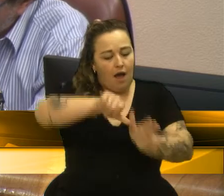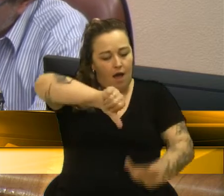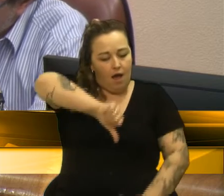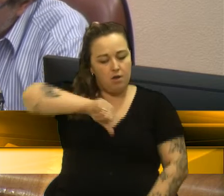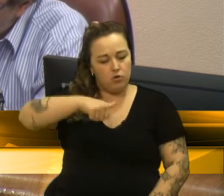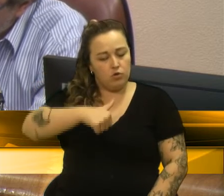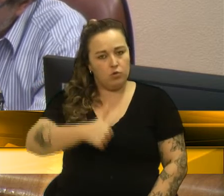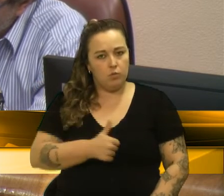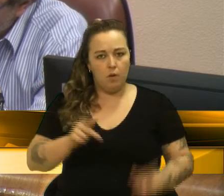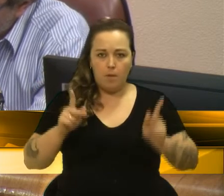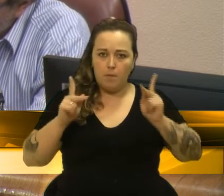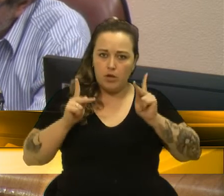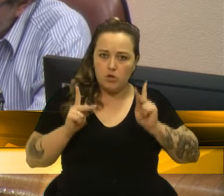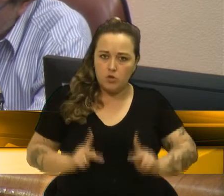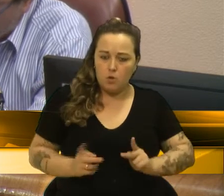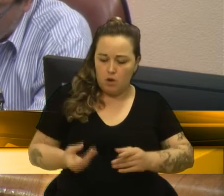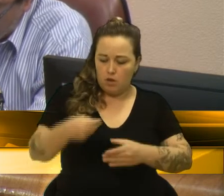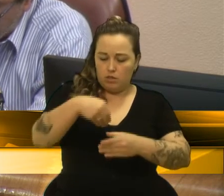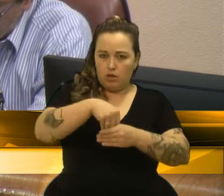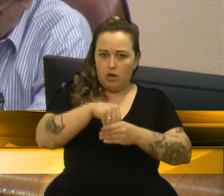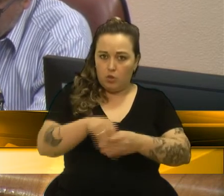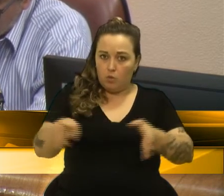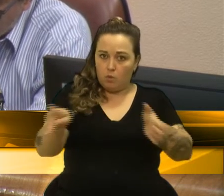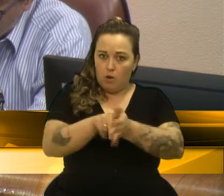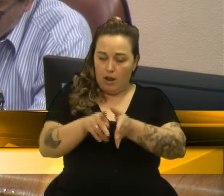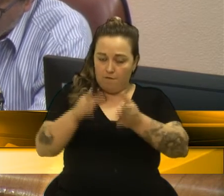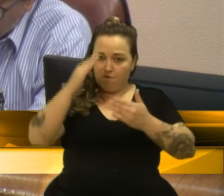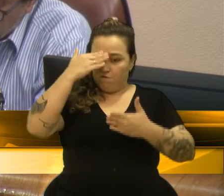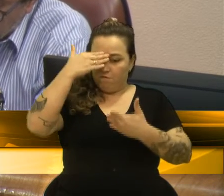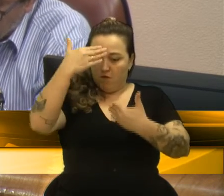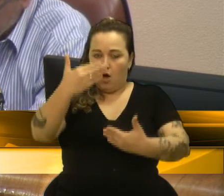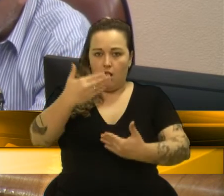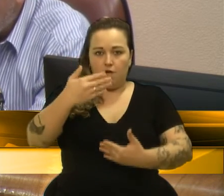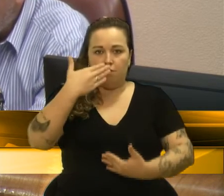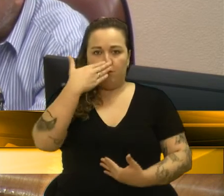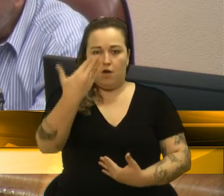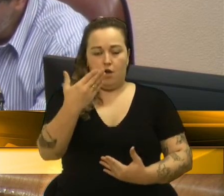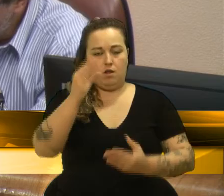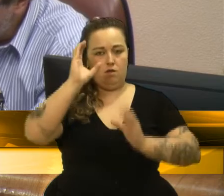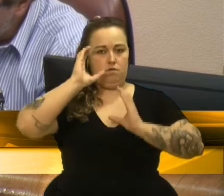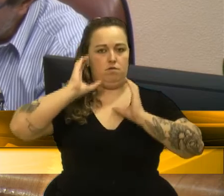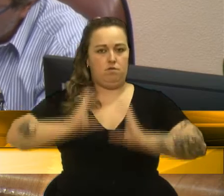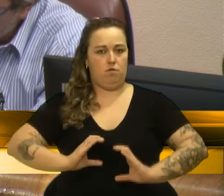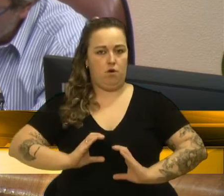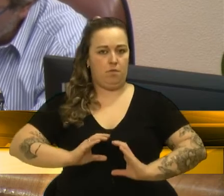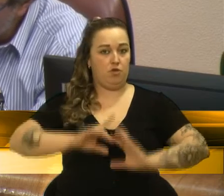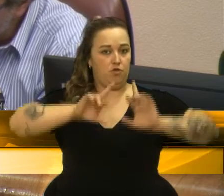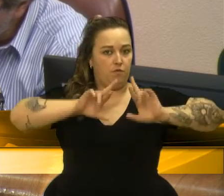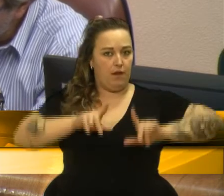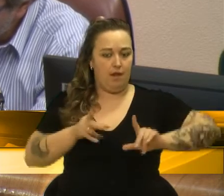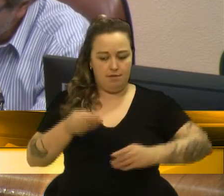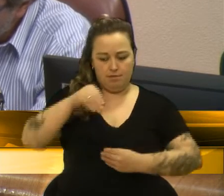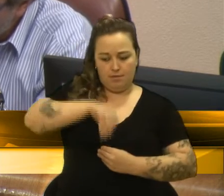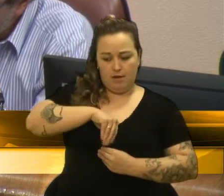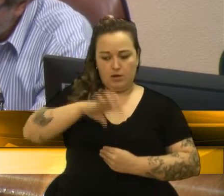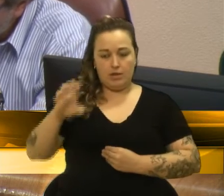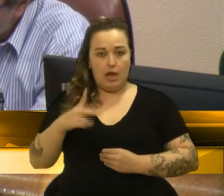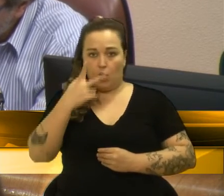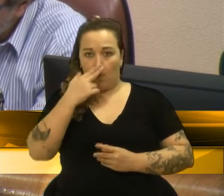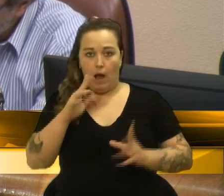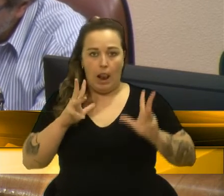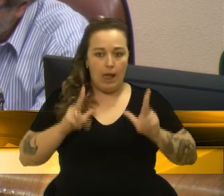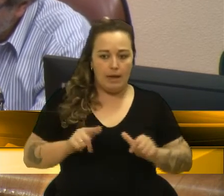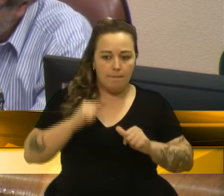performáticos realizados na superfície do corpo, na distinção entre interno e externo, limpo e sujo.